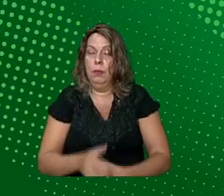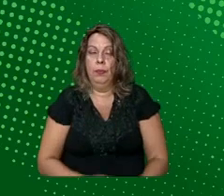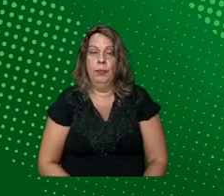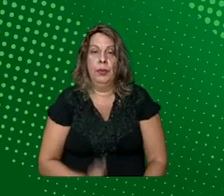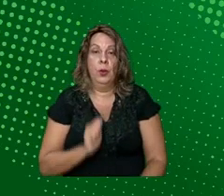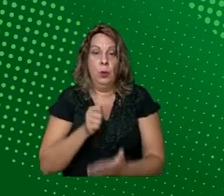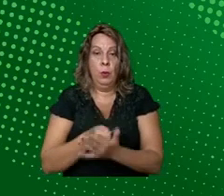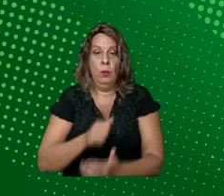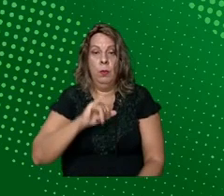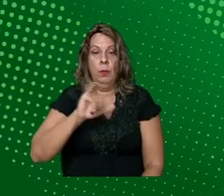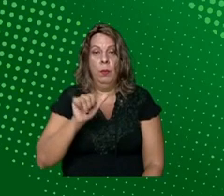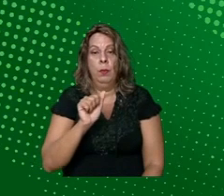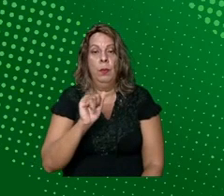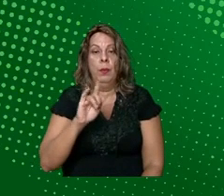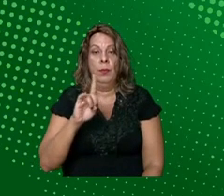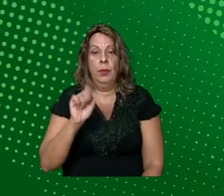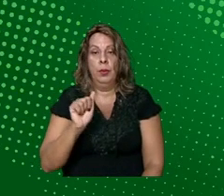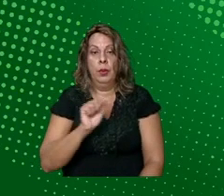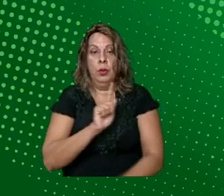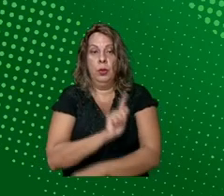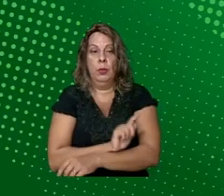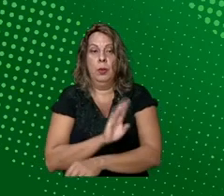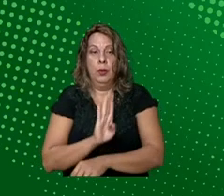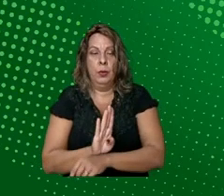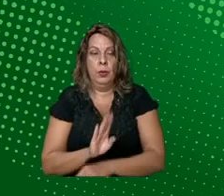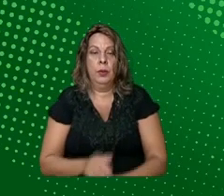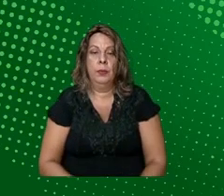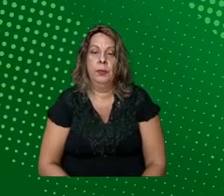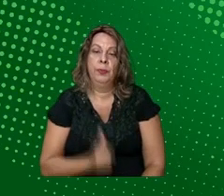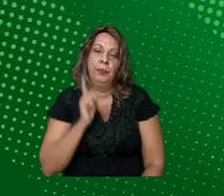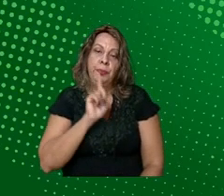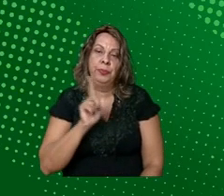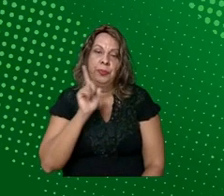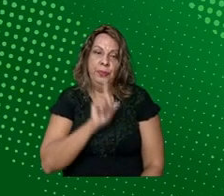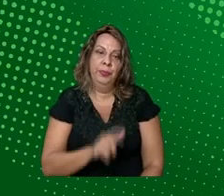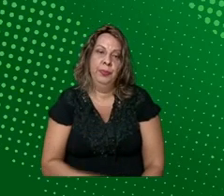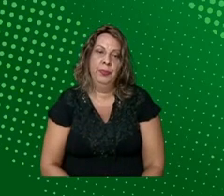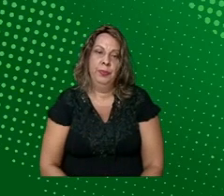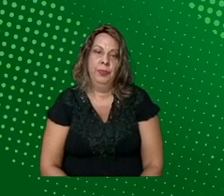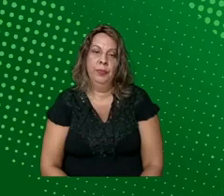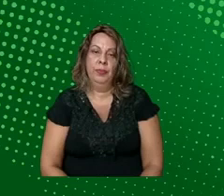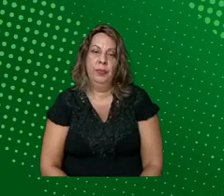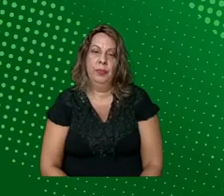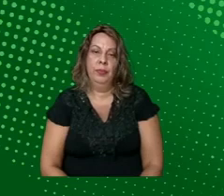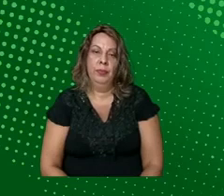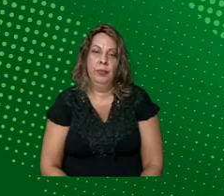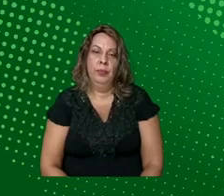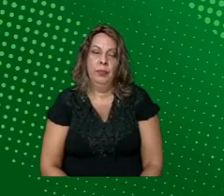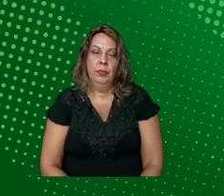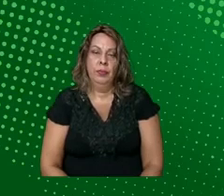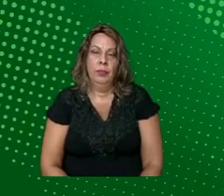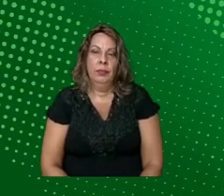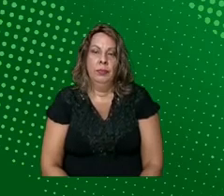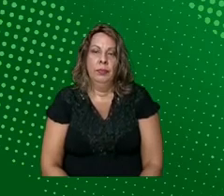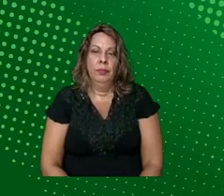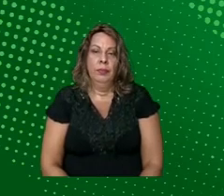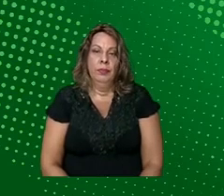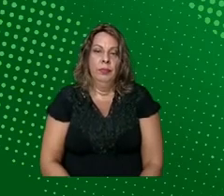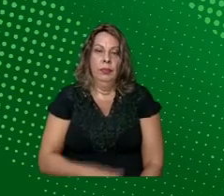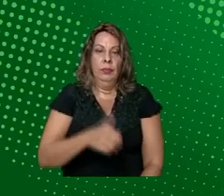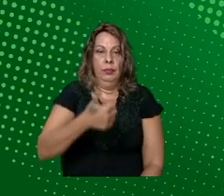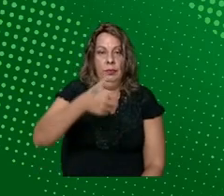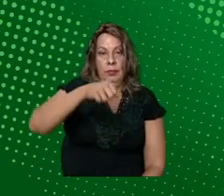com a Jailda da G Barbosa da Barra dos Coqueiros. R$500 pra você, Ademir. Parabéns, mais um da Jailda hoje, hein? Tá vendo aí?